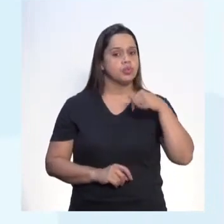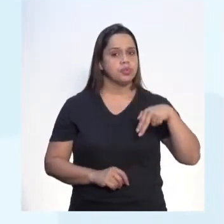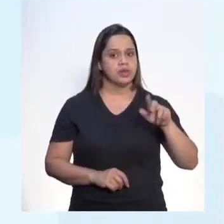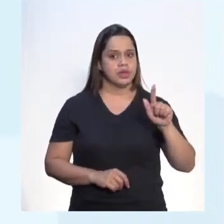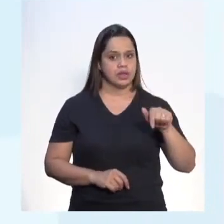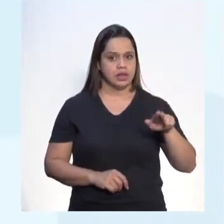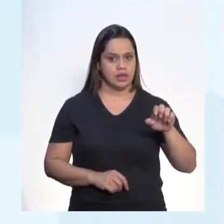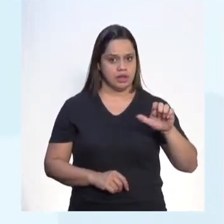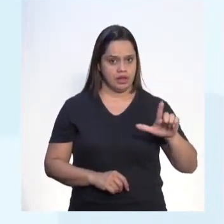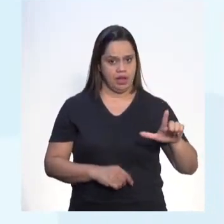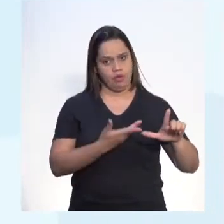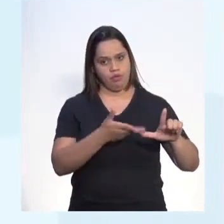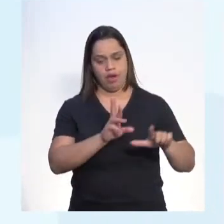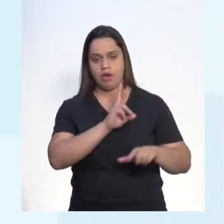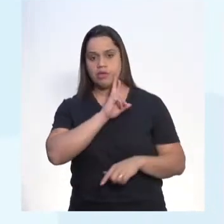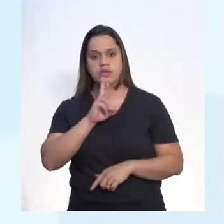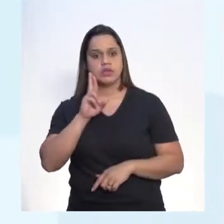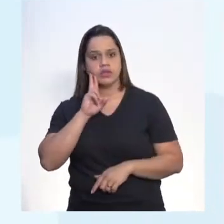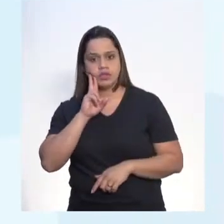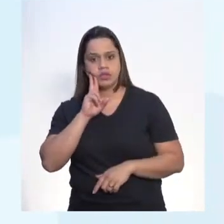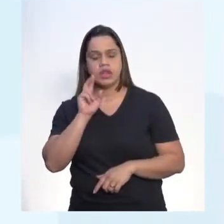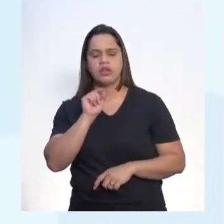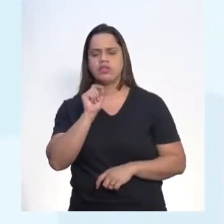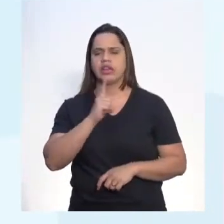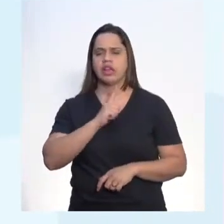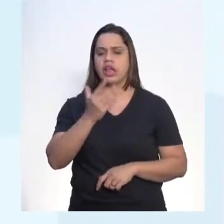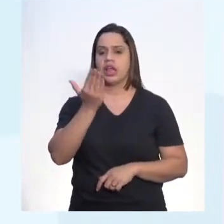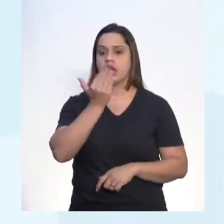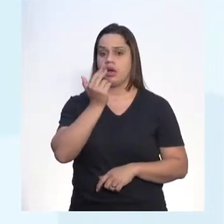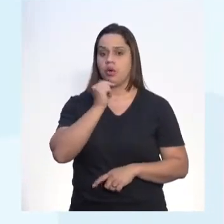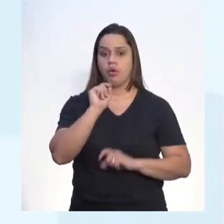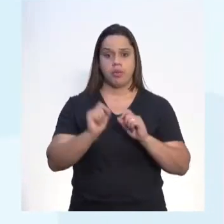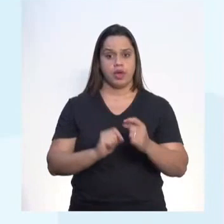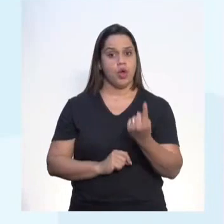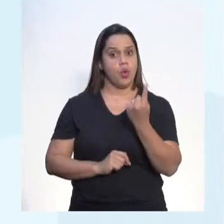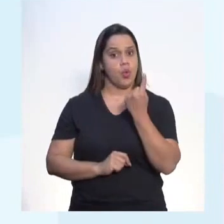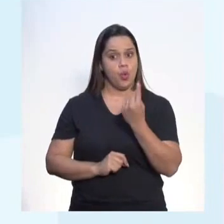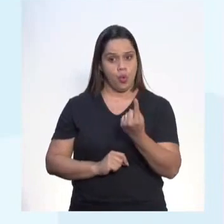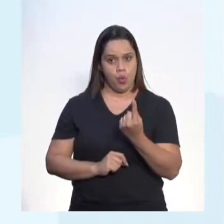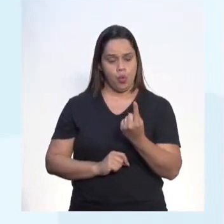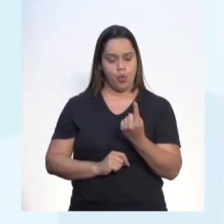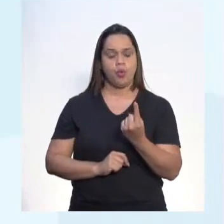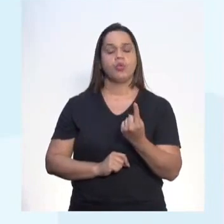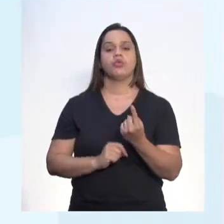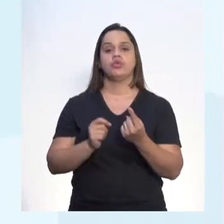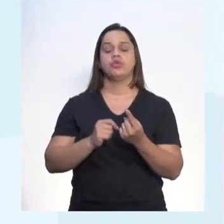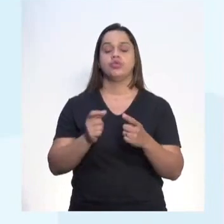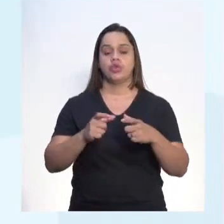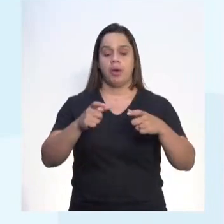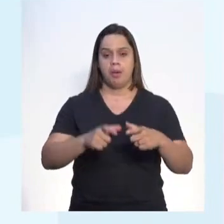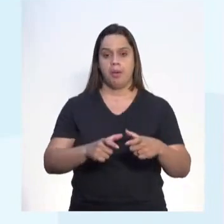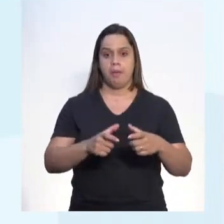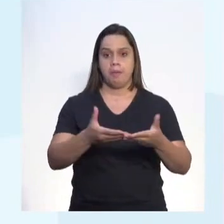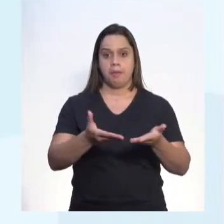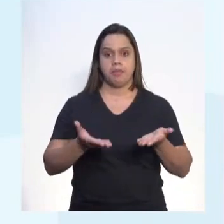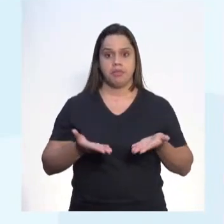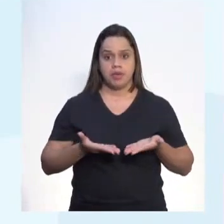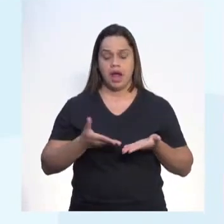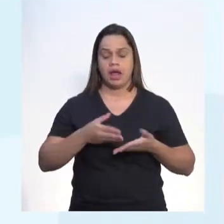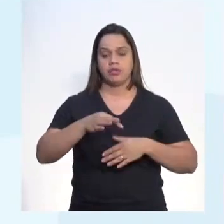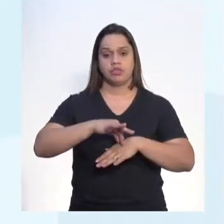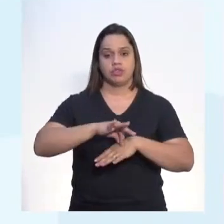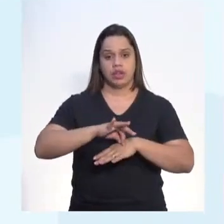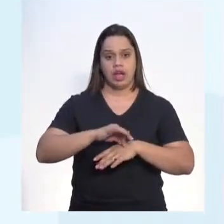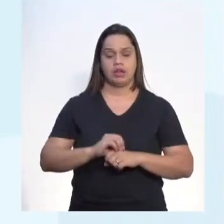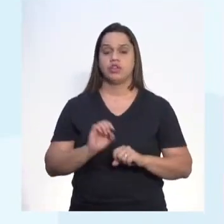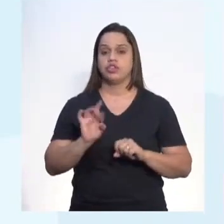vai a um restaurante disposto a comer um só prato de carne e uma